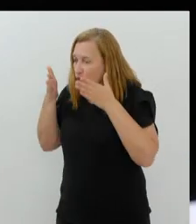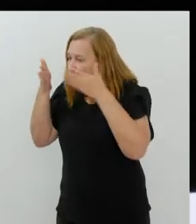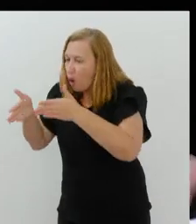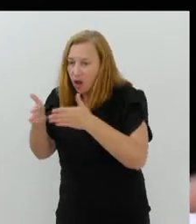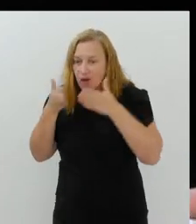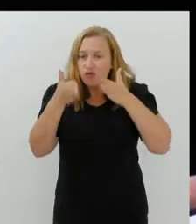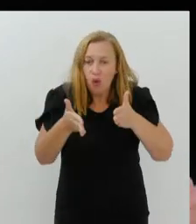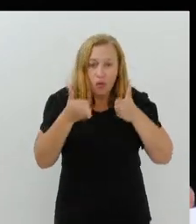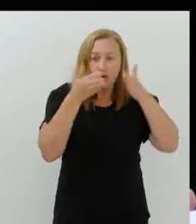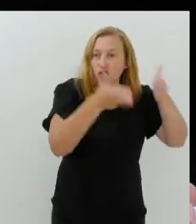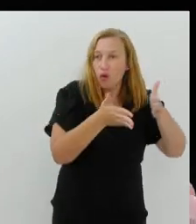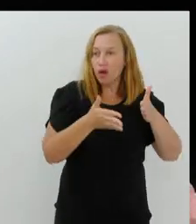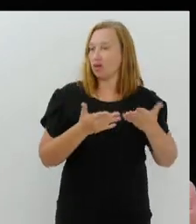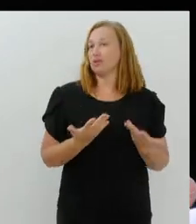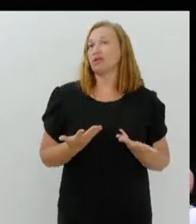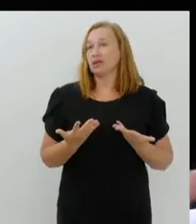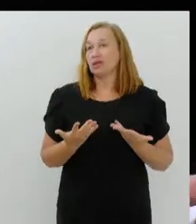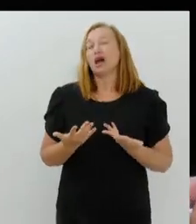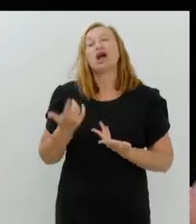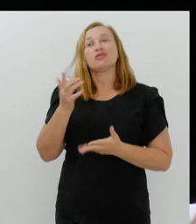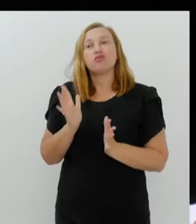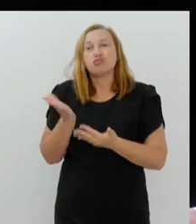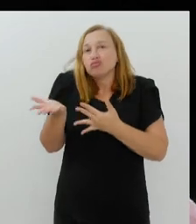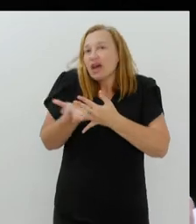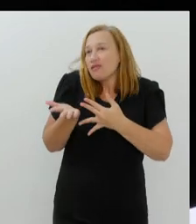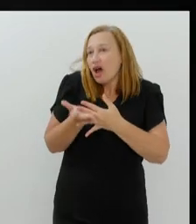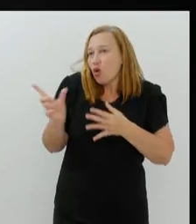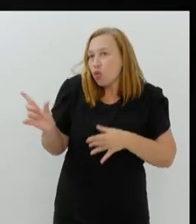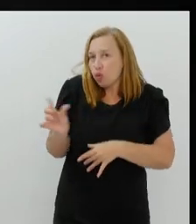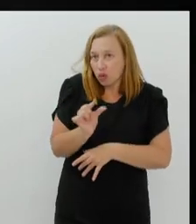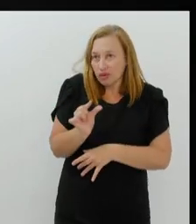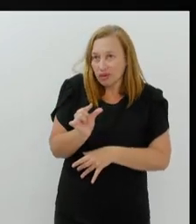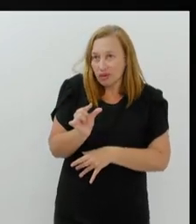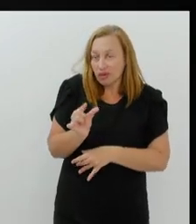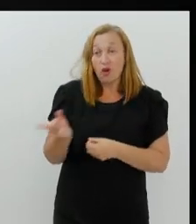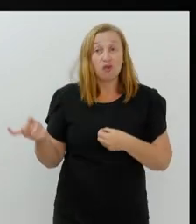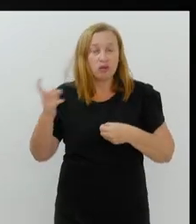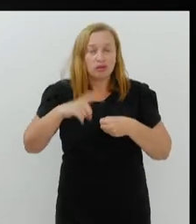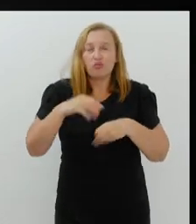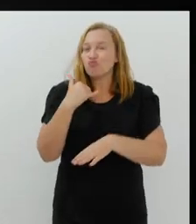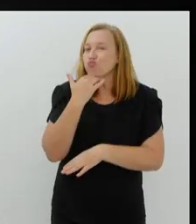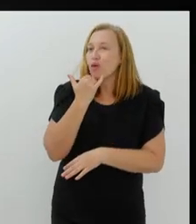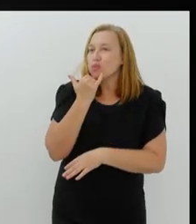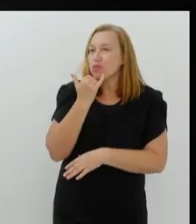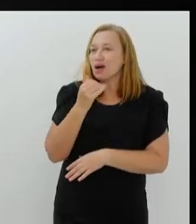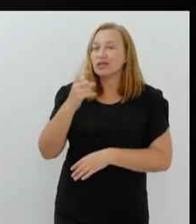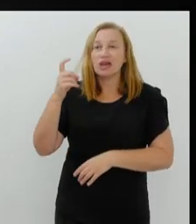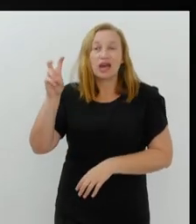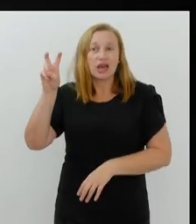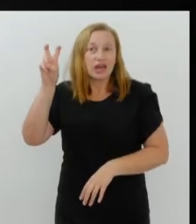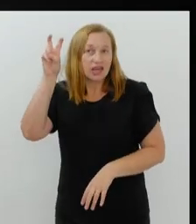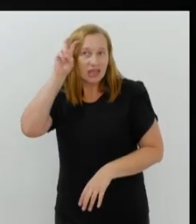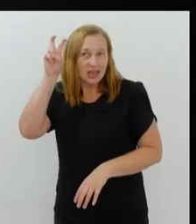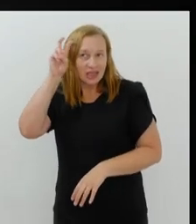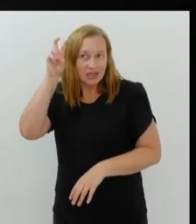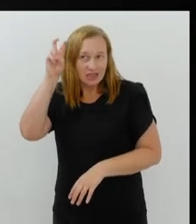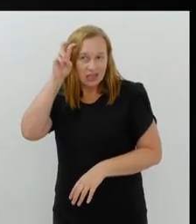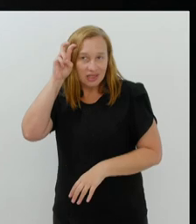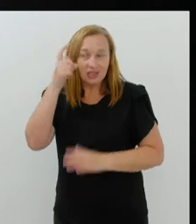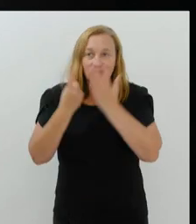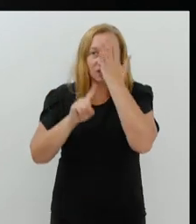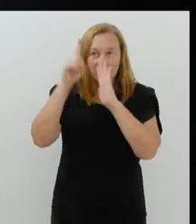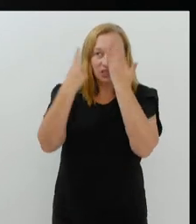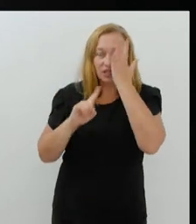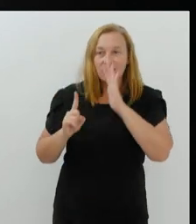cada escola mesmo. Eu acho que também porque mistura muito esse lance de time. André, a gente vai fazer um curto intervalo e voltamos já com esse papo aqui